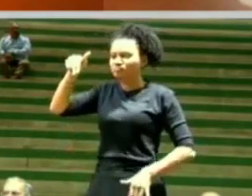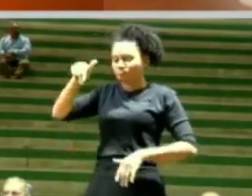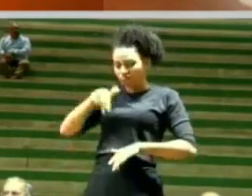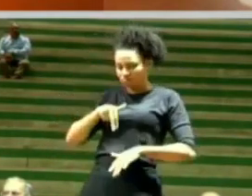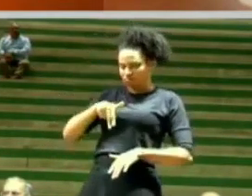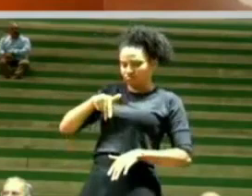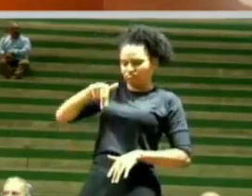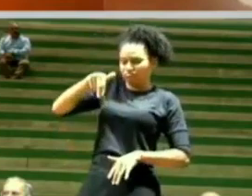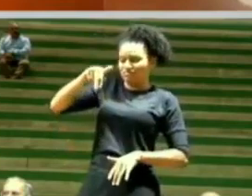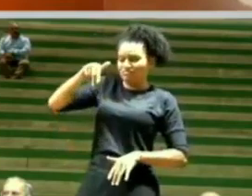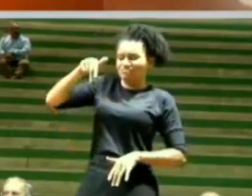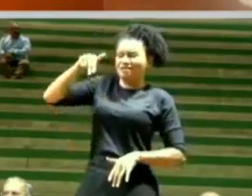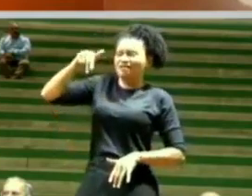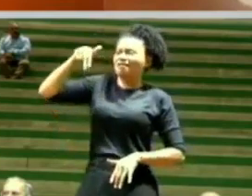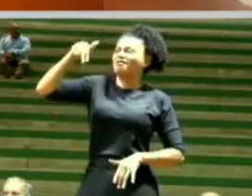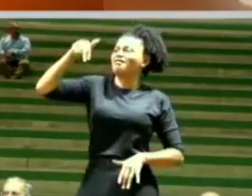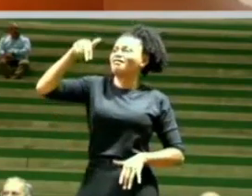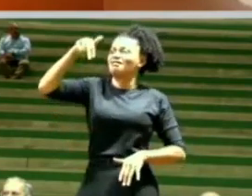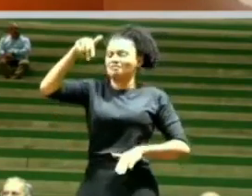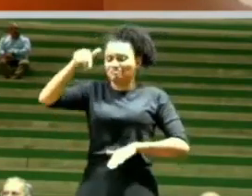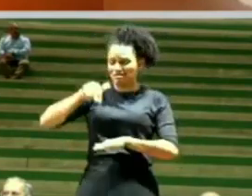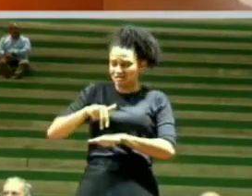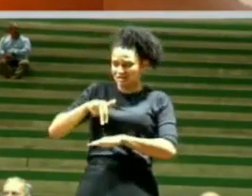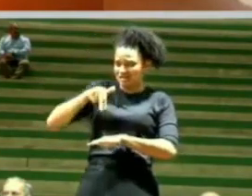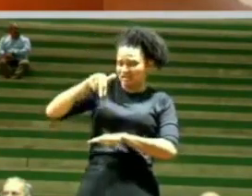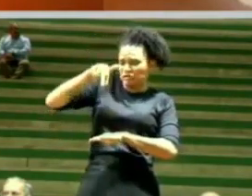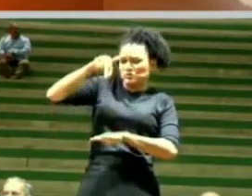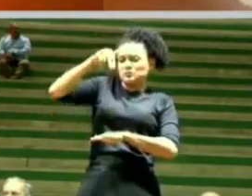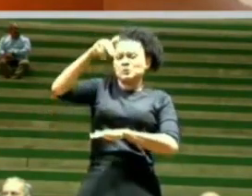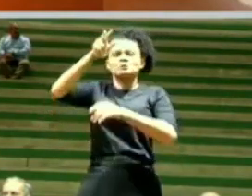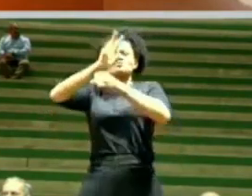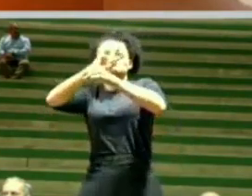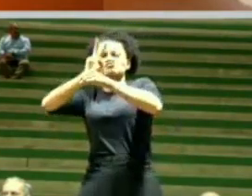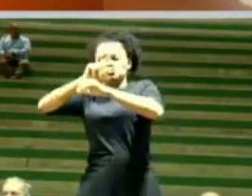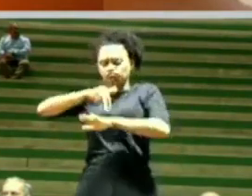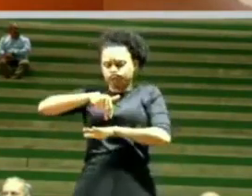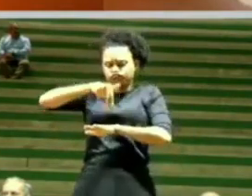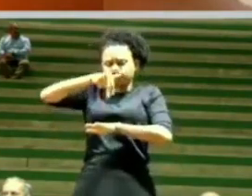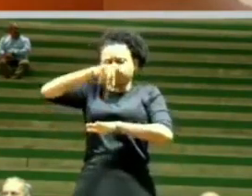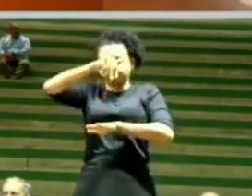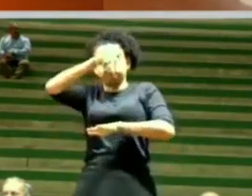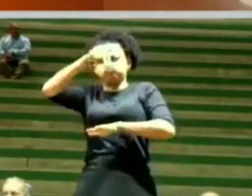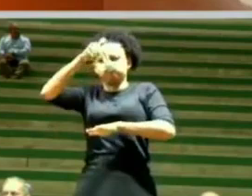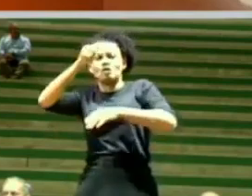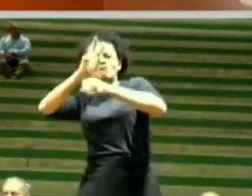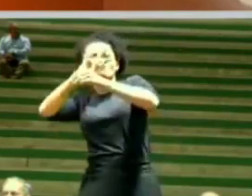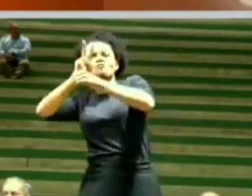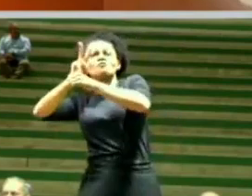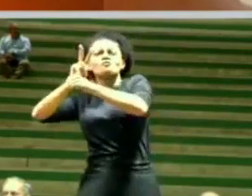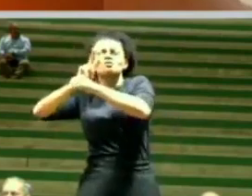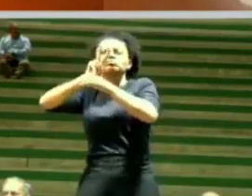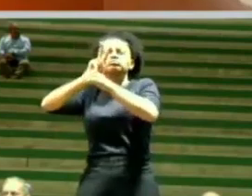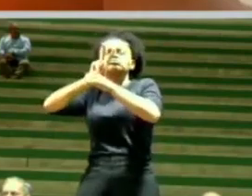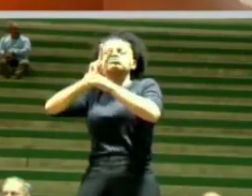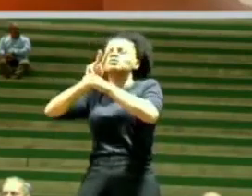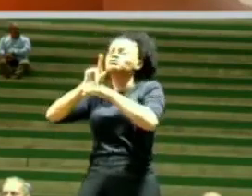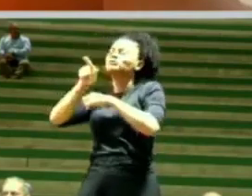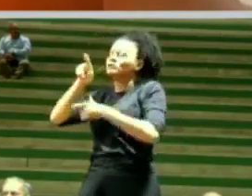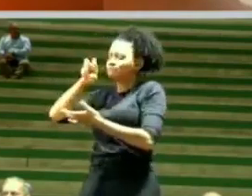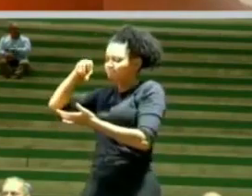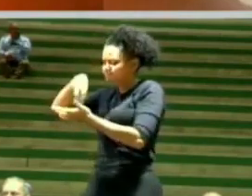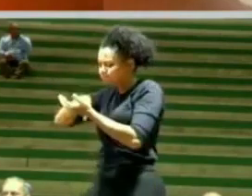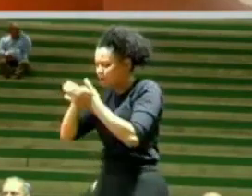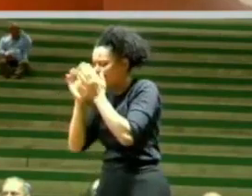parte mais alta da torre de vigia. E lá ele decide